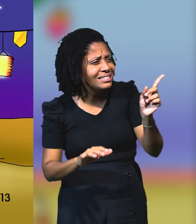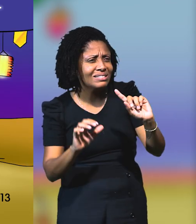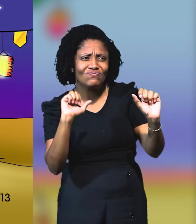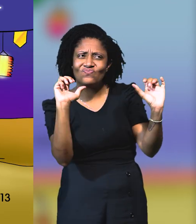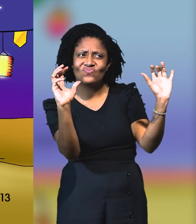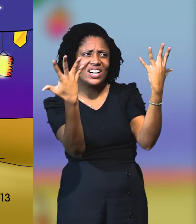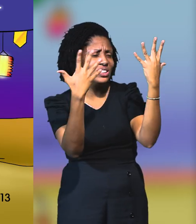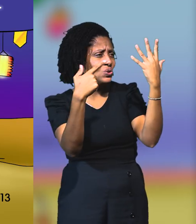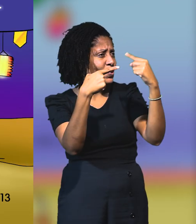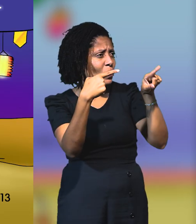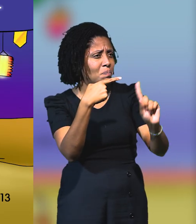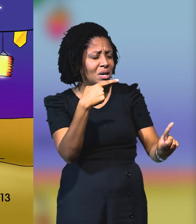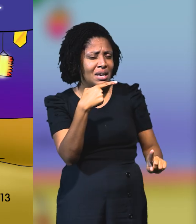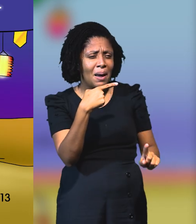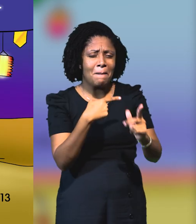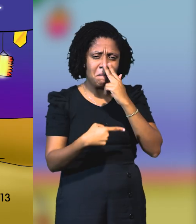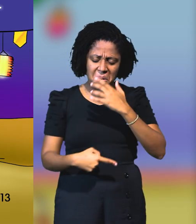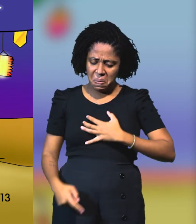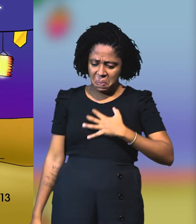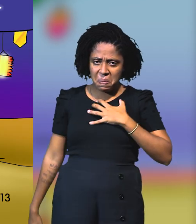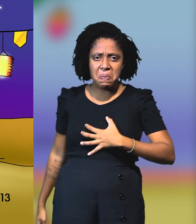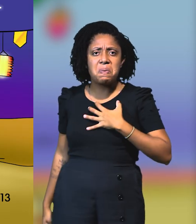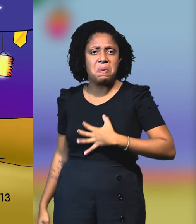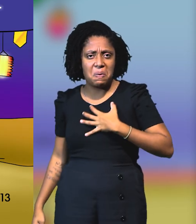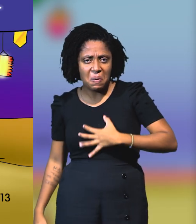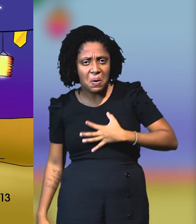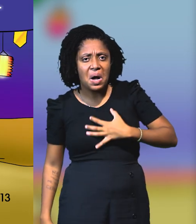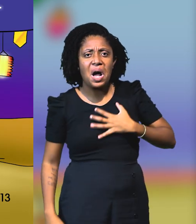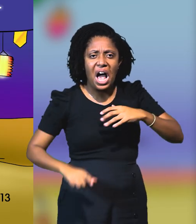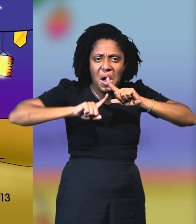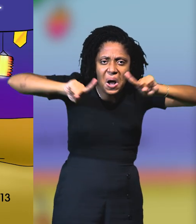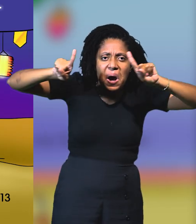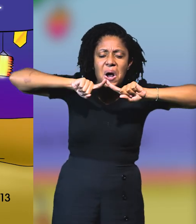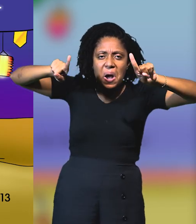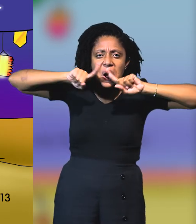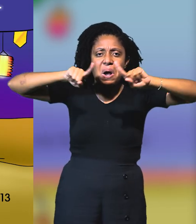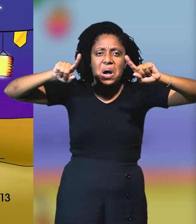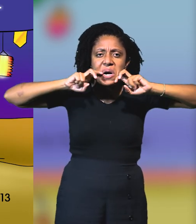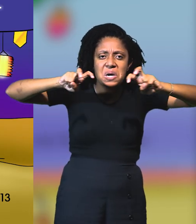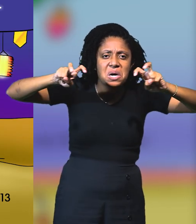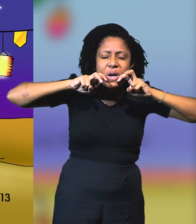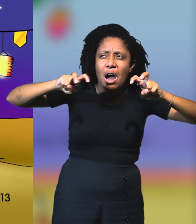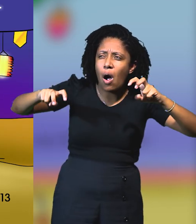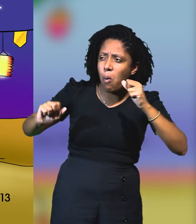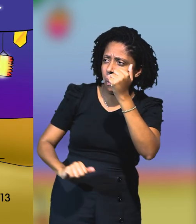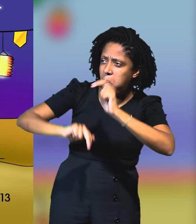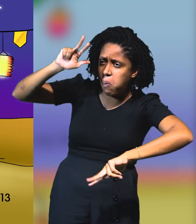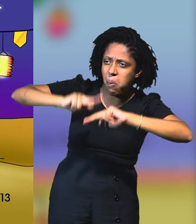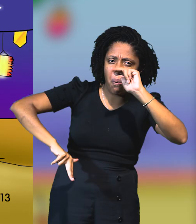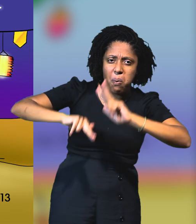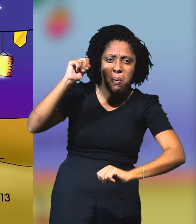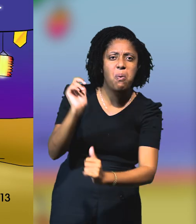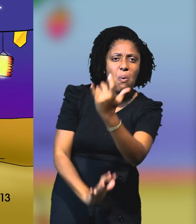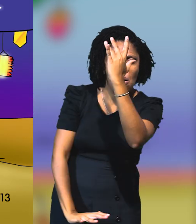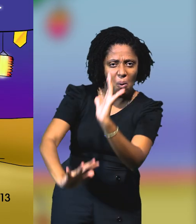festejar. Estavam um pouco zangados e não paravam de gritar. Até fogueira colocaram para